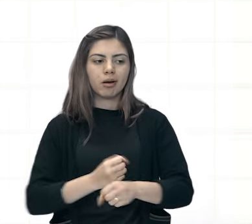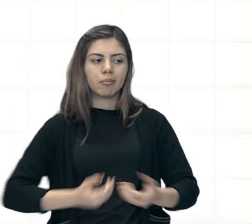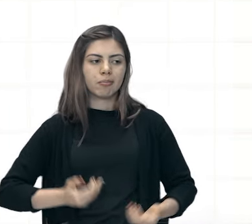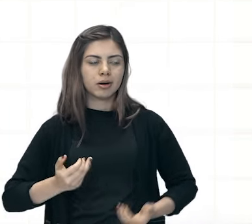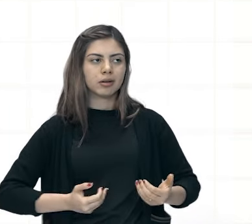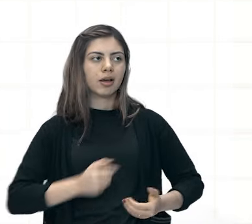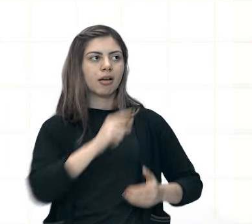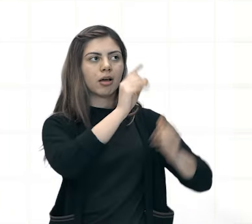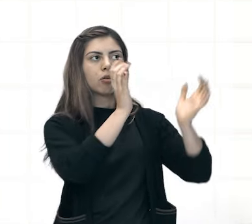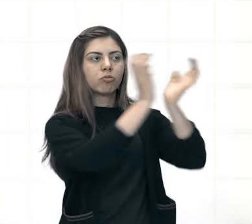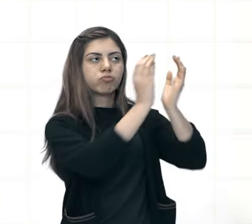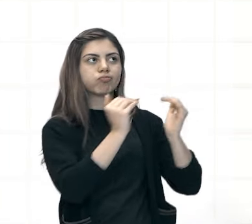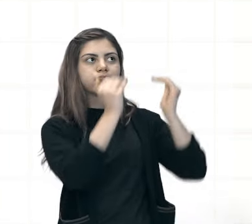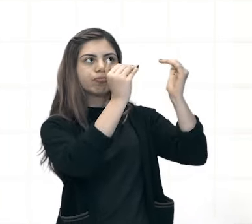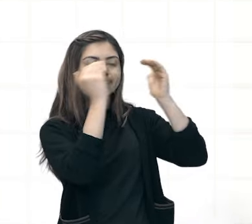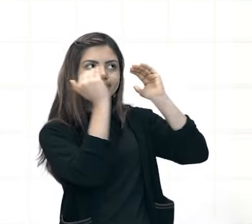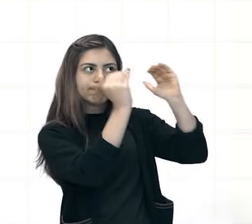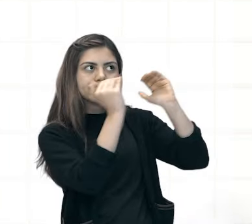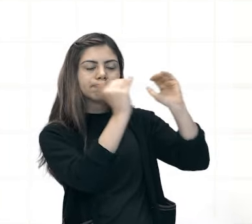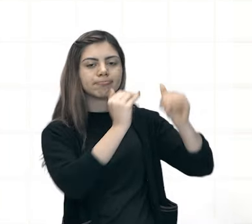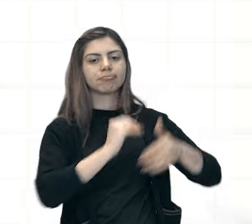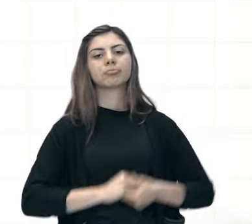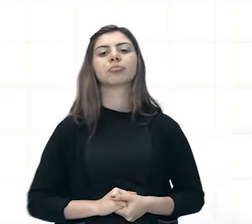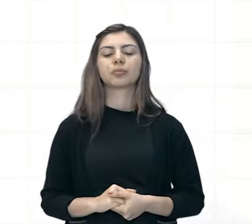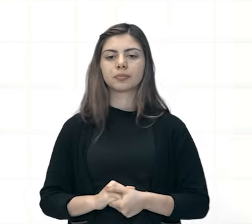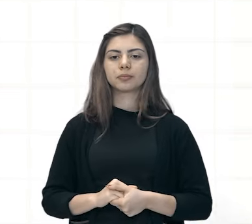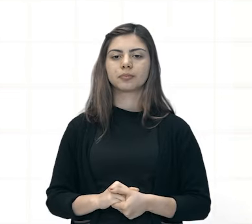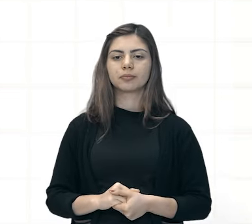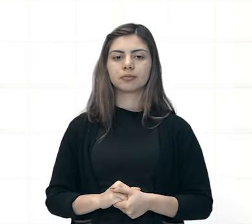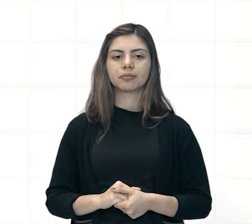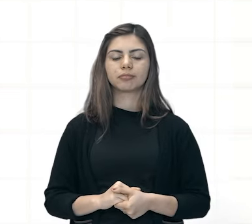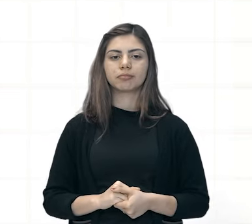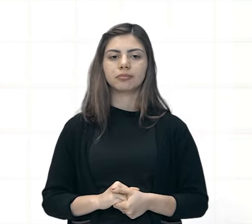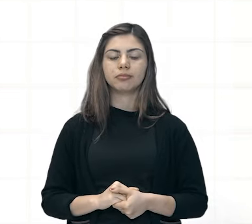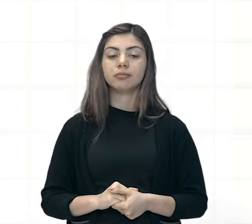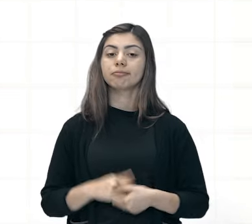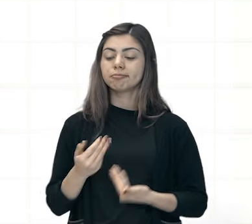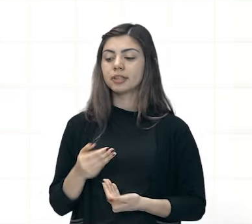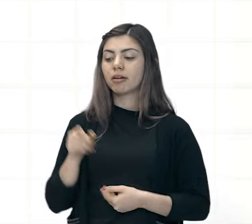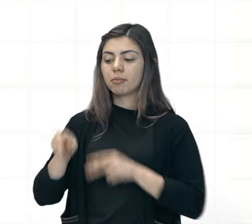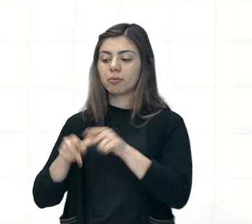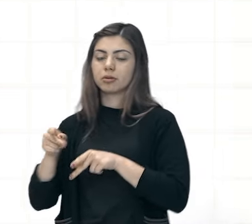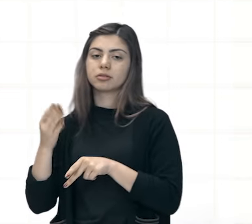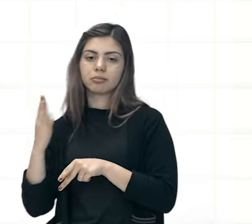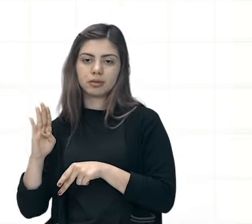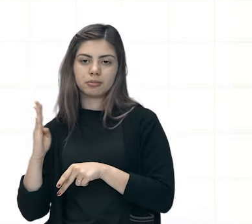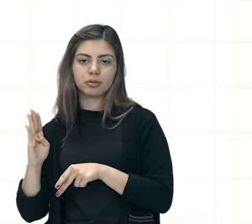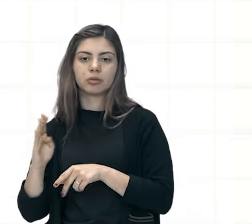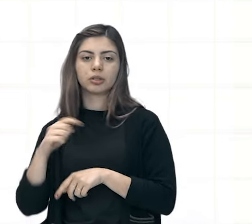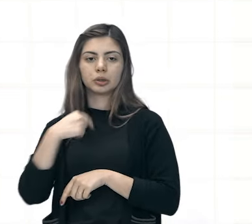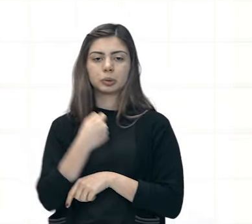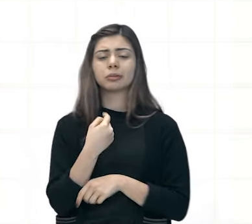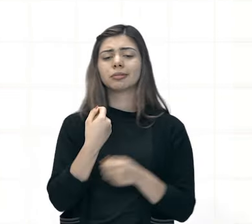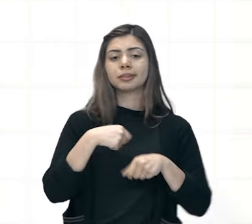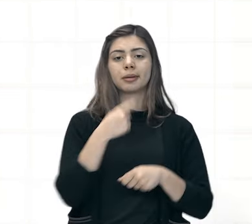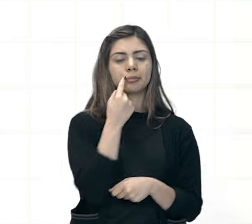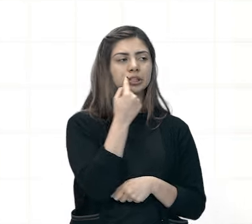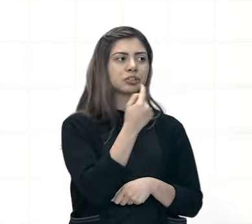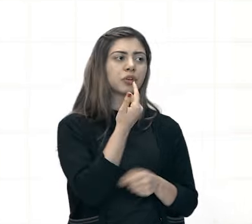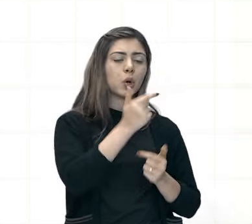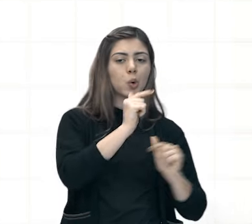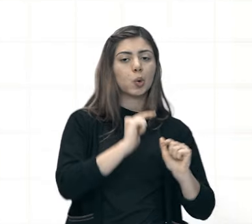senhores, certo, turminha? Olha só, além dos babilônios, podemos observar isso nas